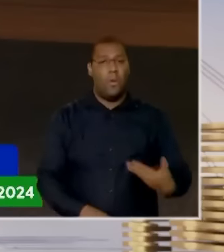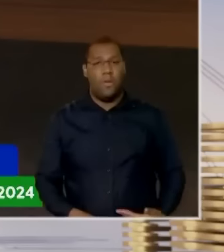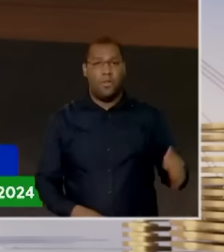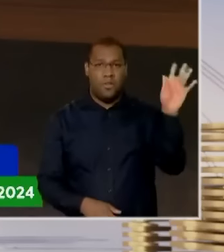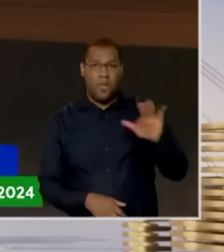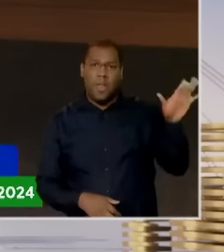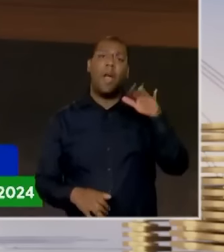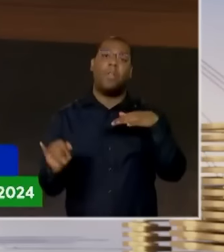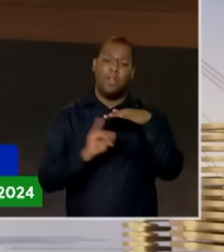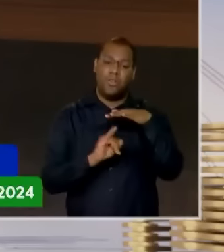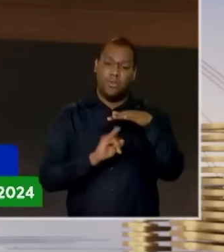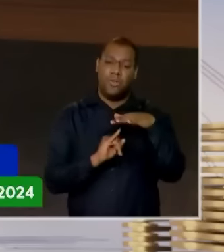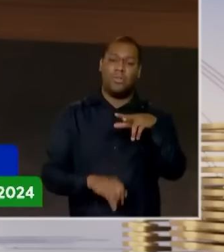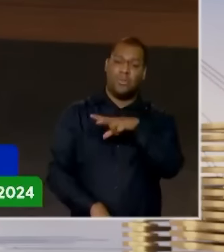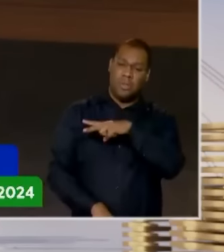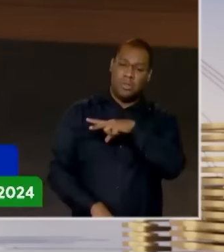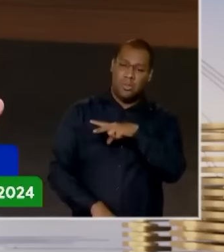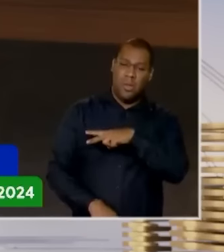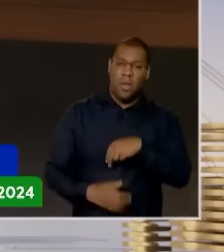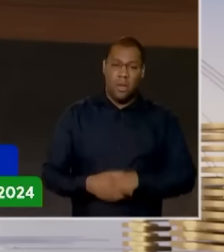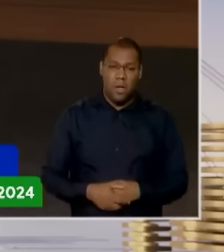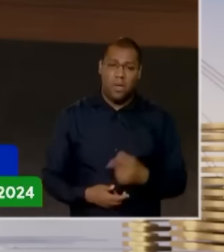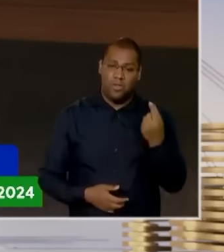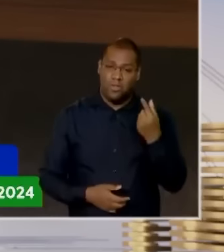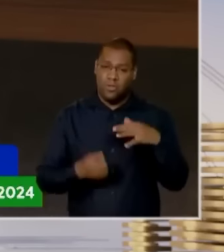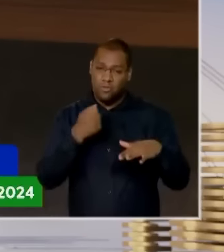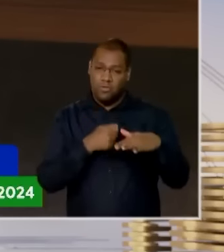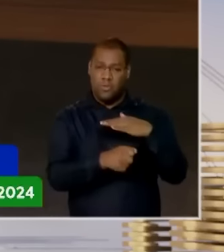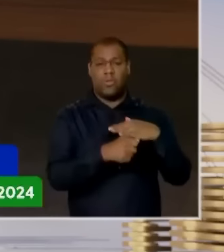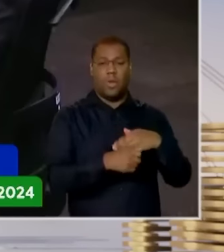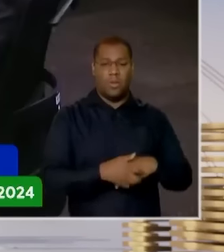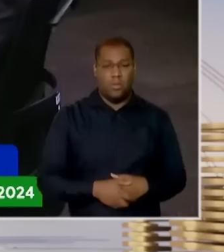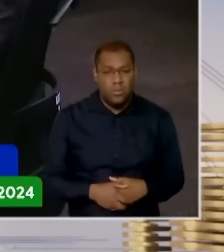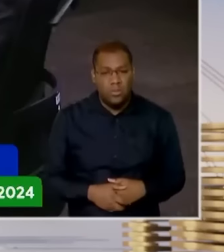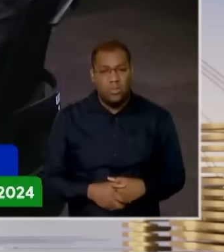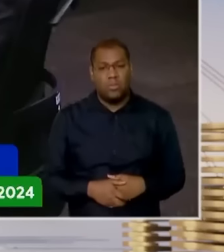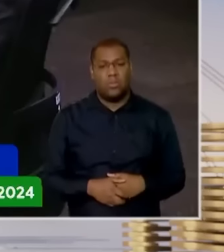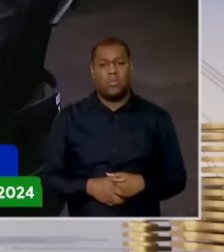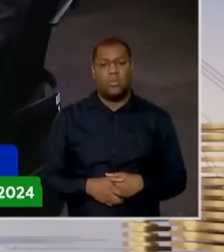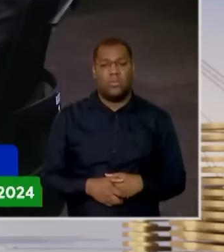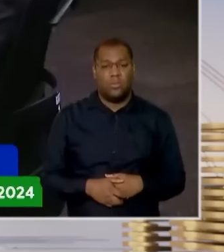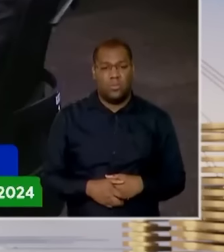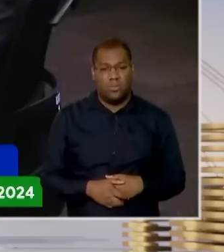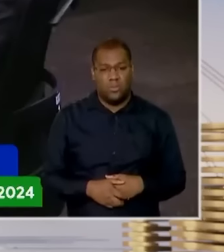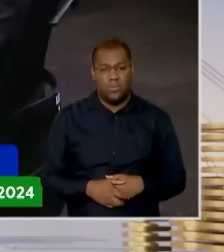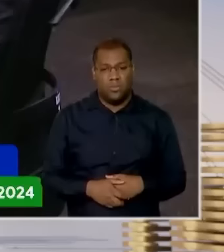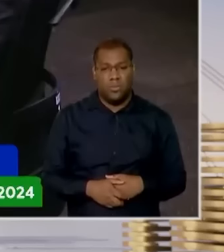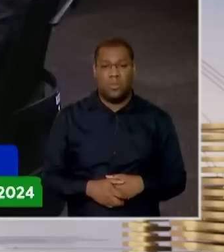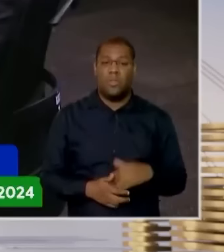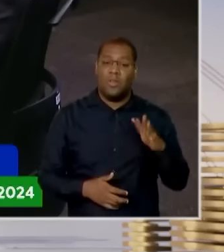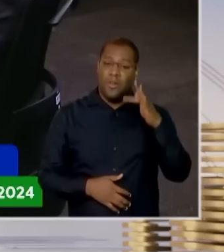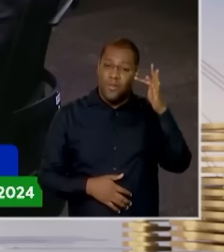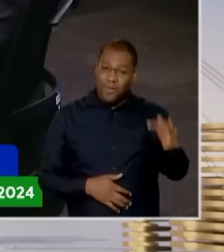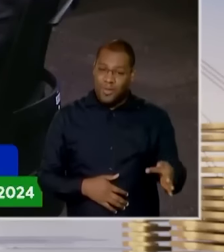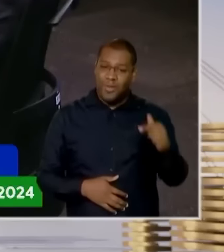Congresso Nacional, o Congresso é que está no domínio dessas aprovações. O Centrão, às vezes com a bancada governista, às